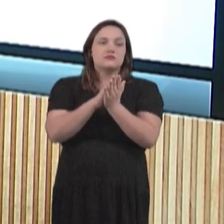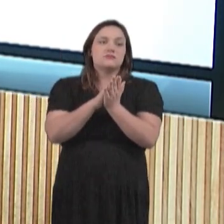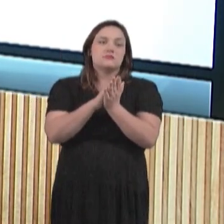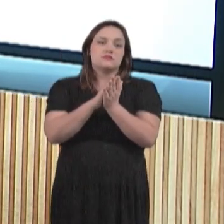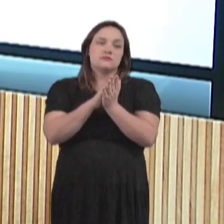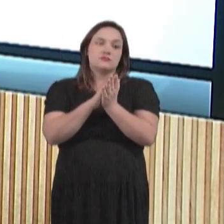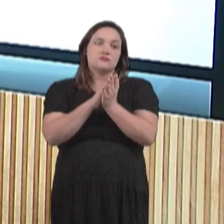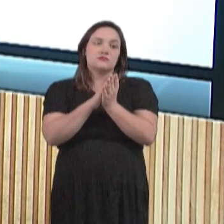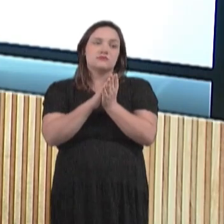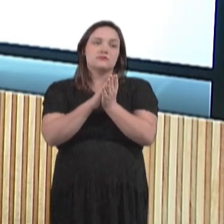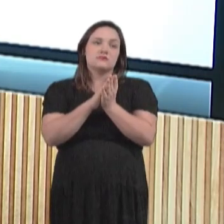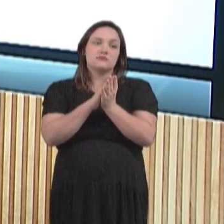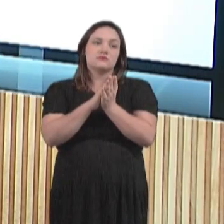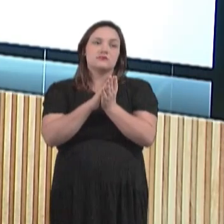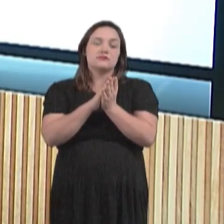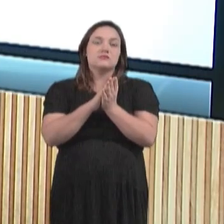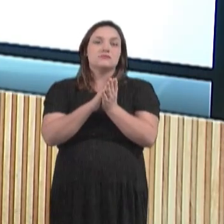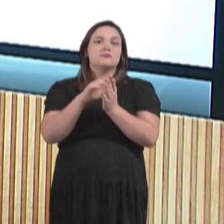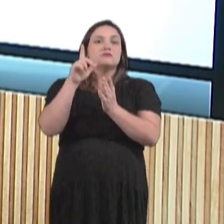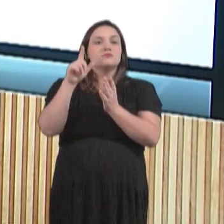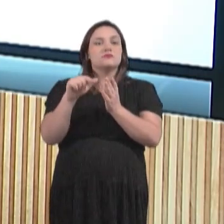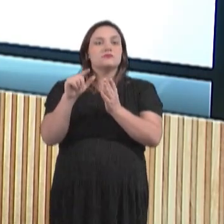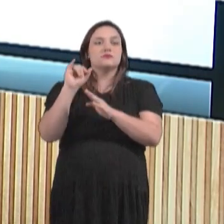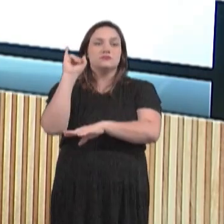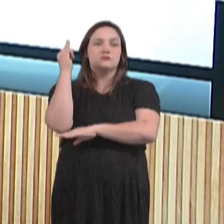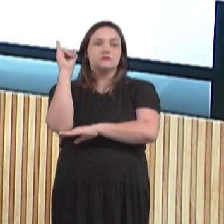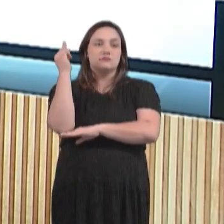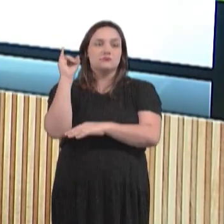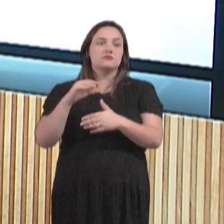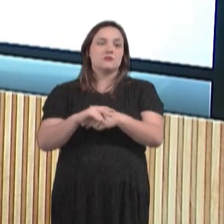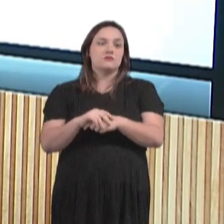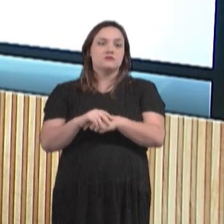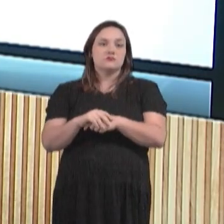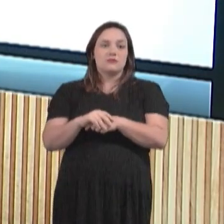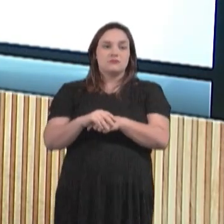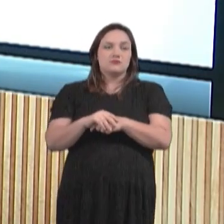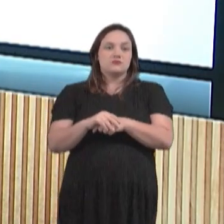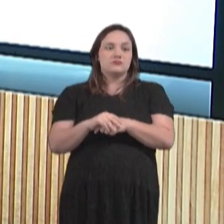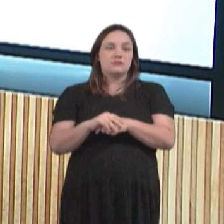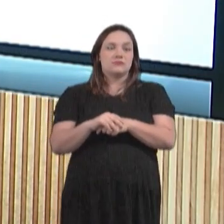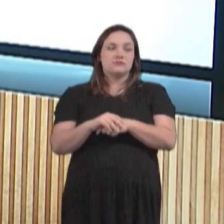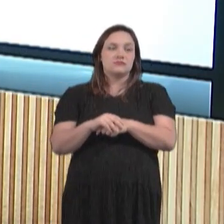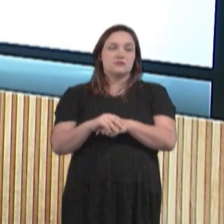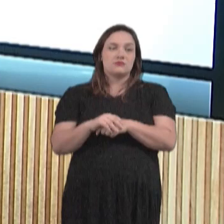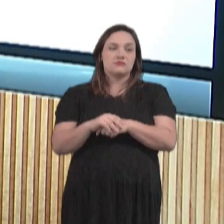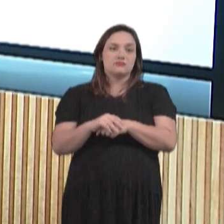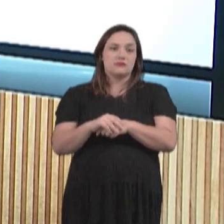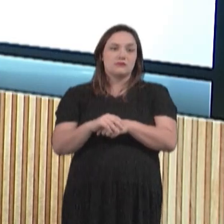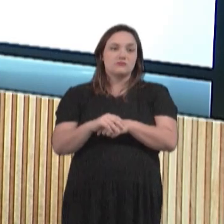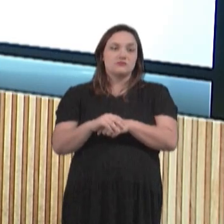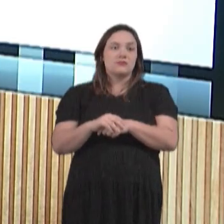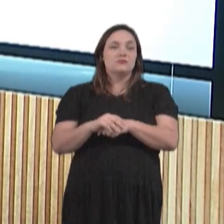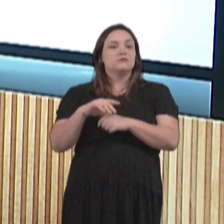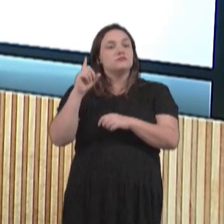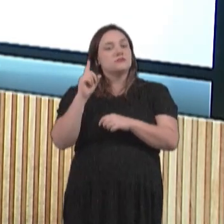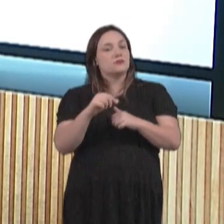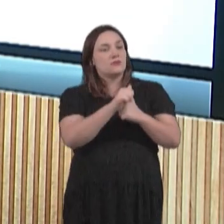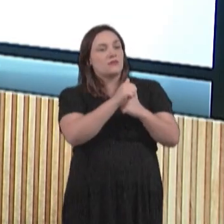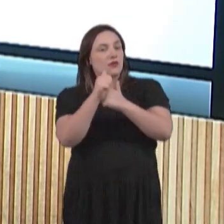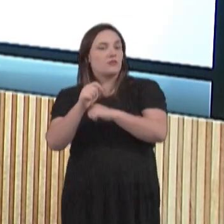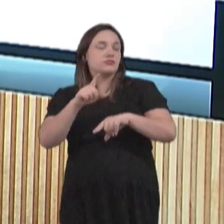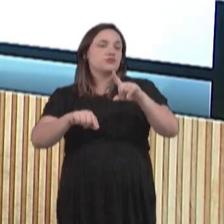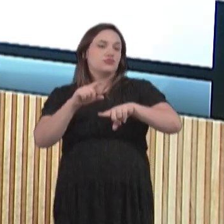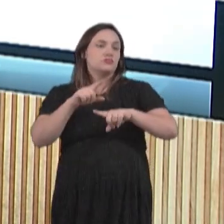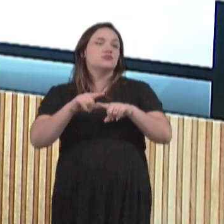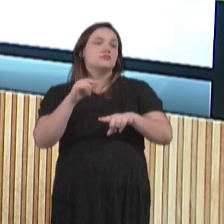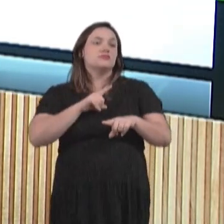desacompanhamento de documentação fiscal, considerando a incidência do imposto, o documento a nota está acompanhando o produto e cai